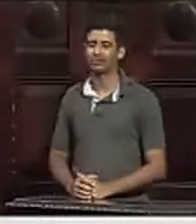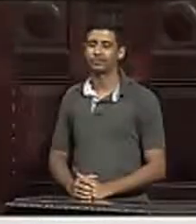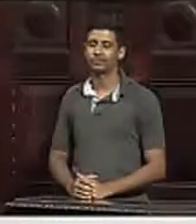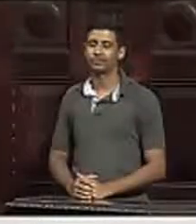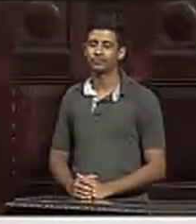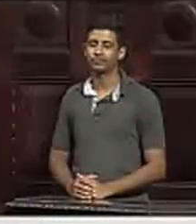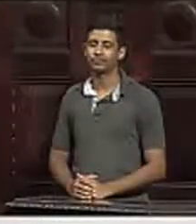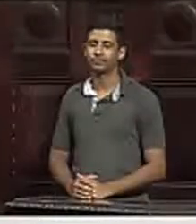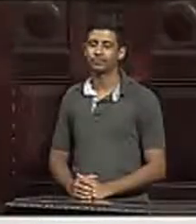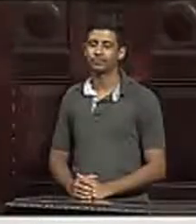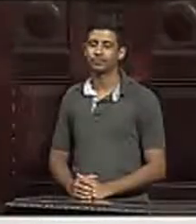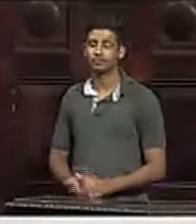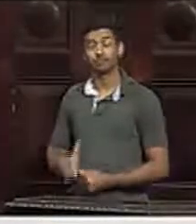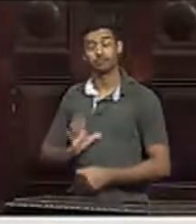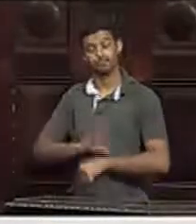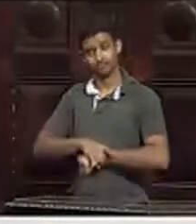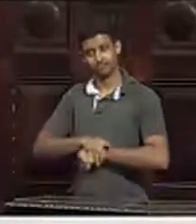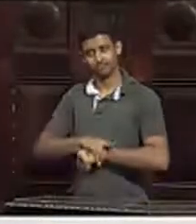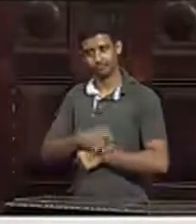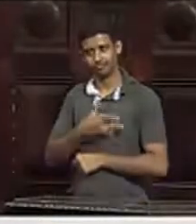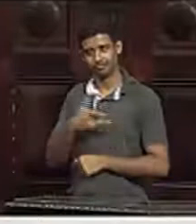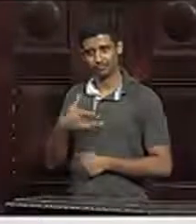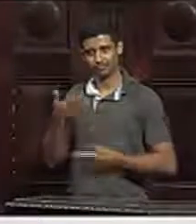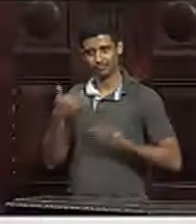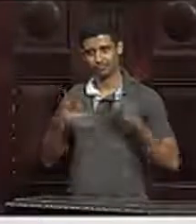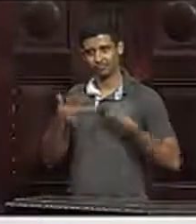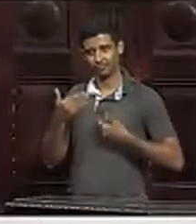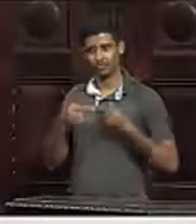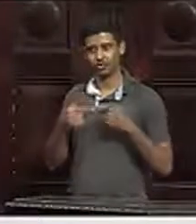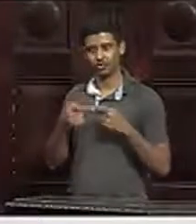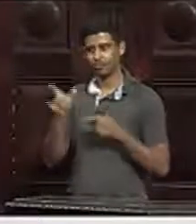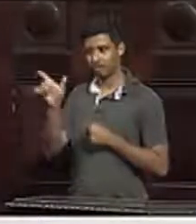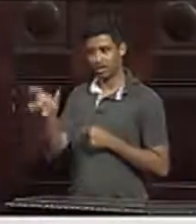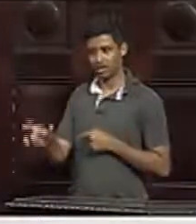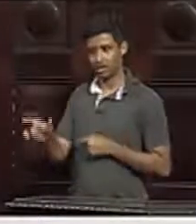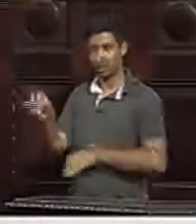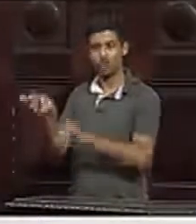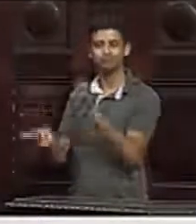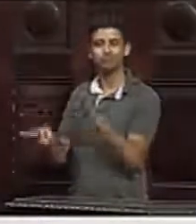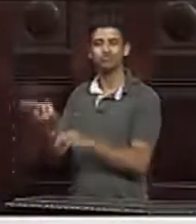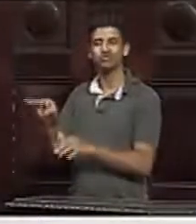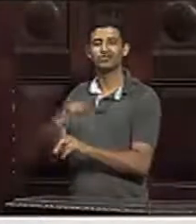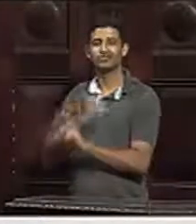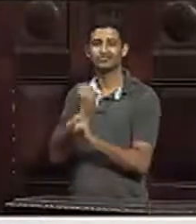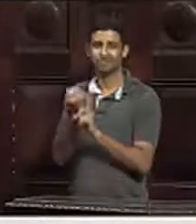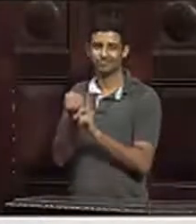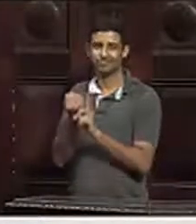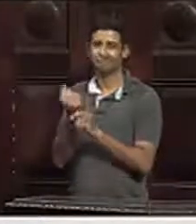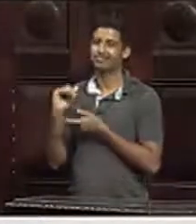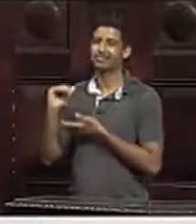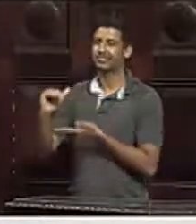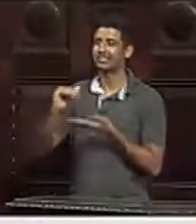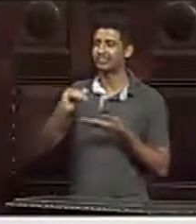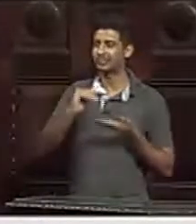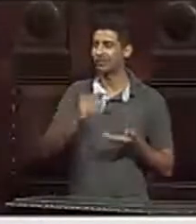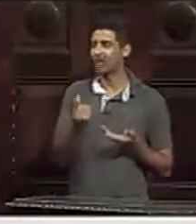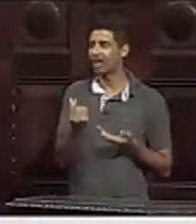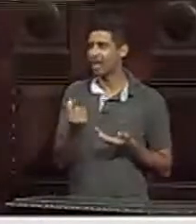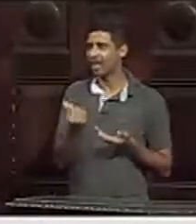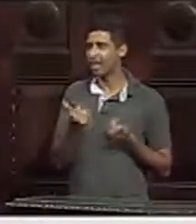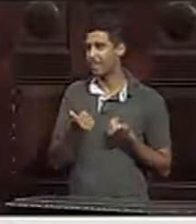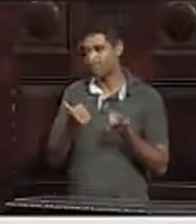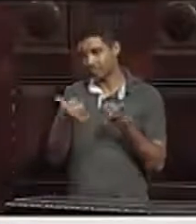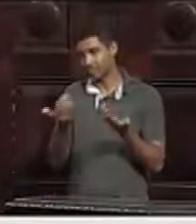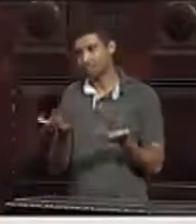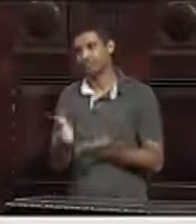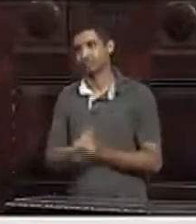dar através da justiça social, da melhor distribuição da renda,